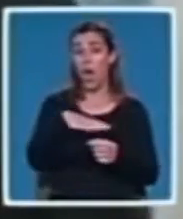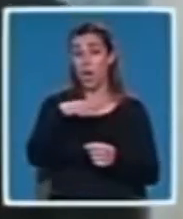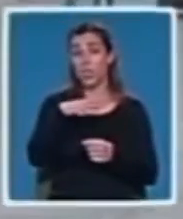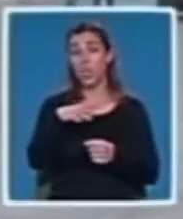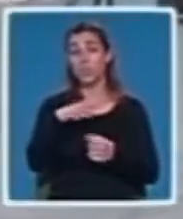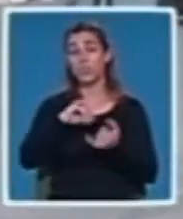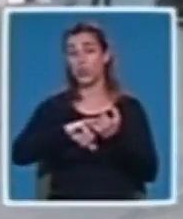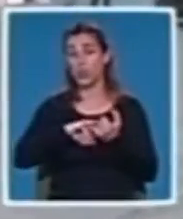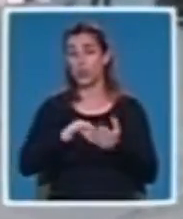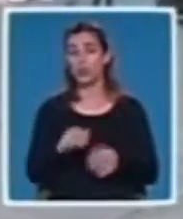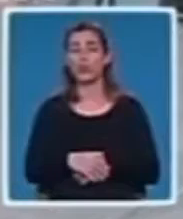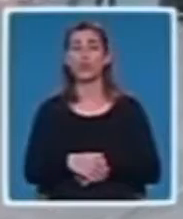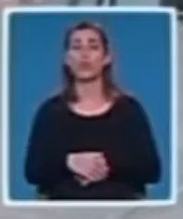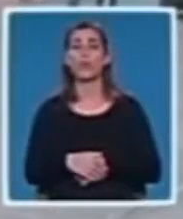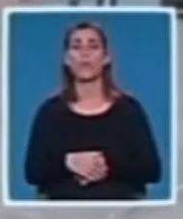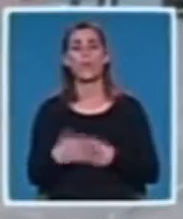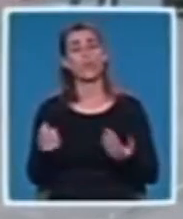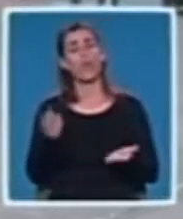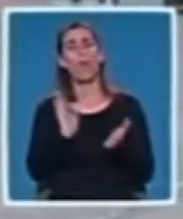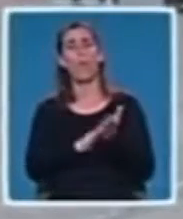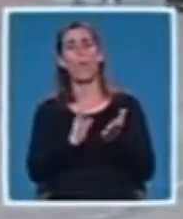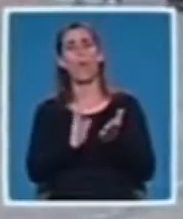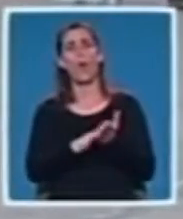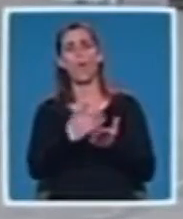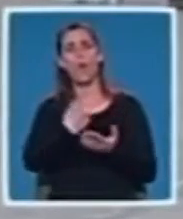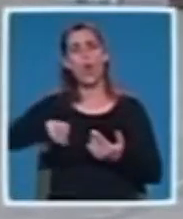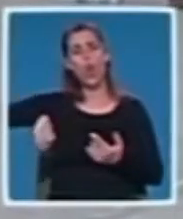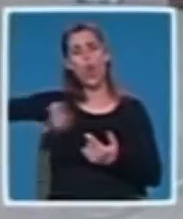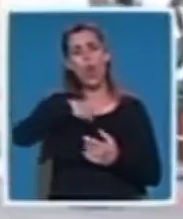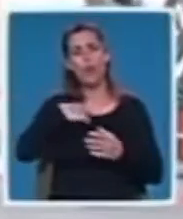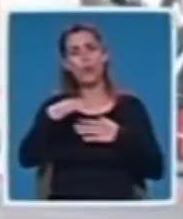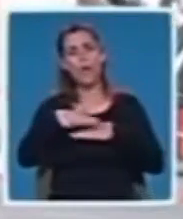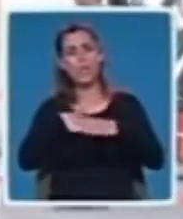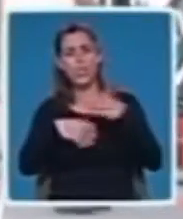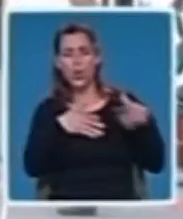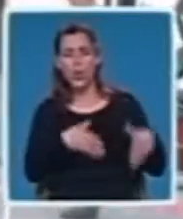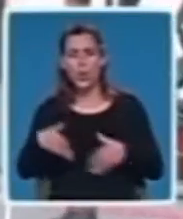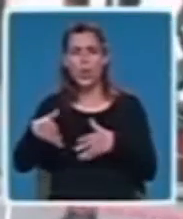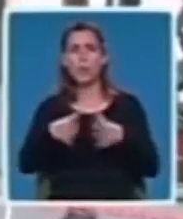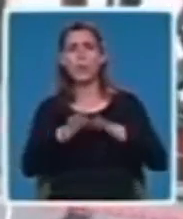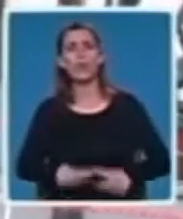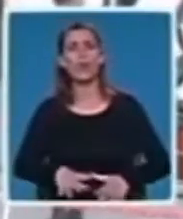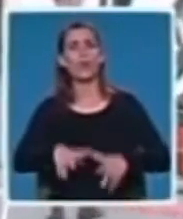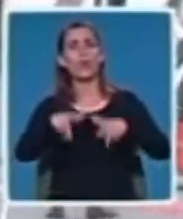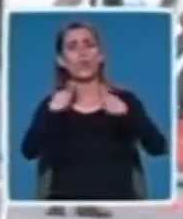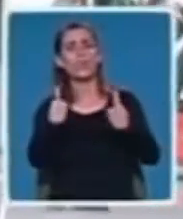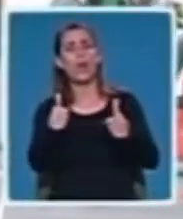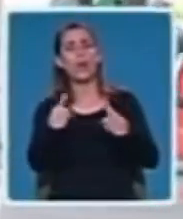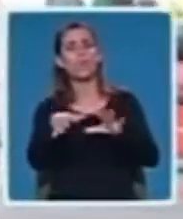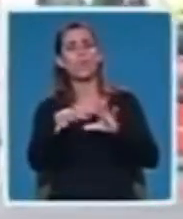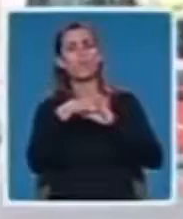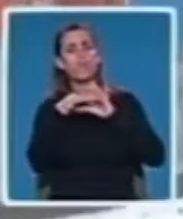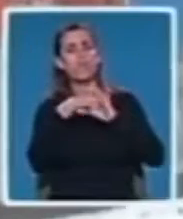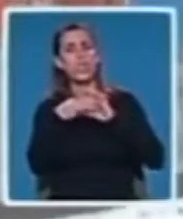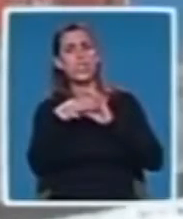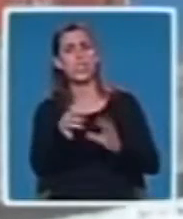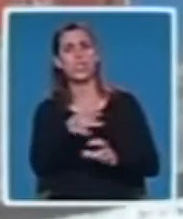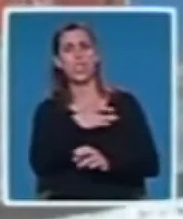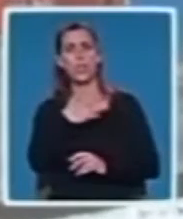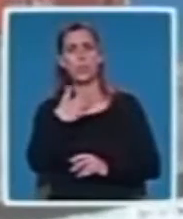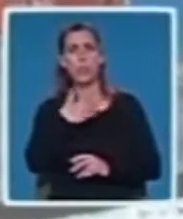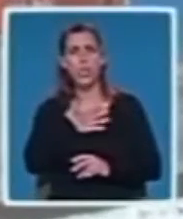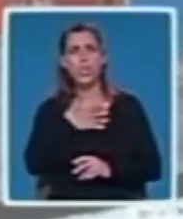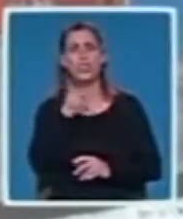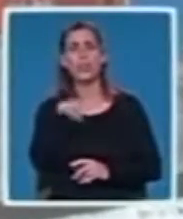e isso prova também que nós estamos a consolidar no caminho de de recuperação em parceria com com as empresas e com